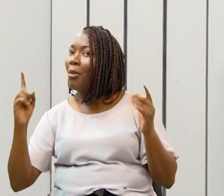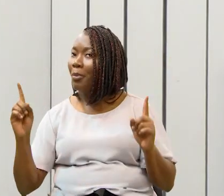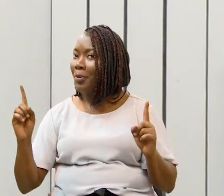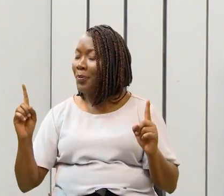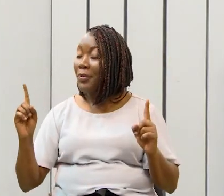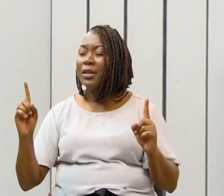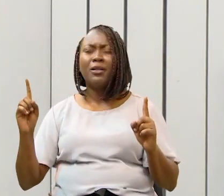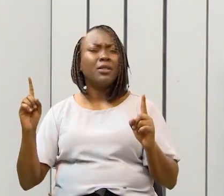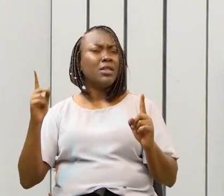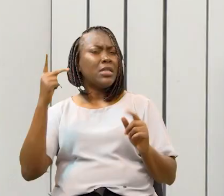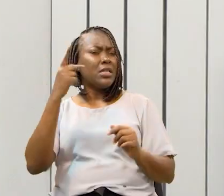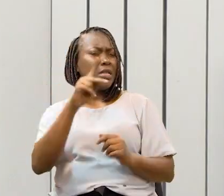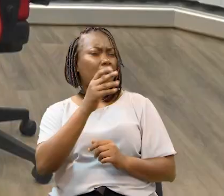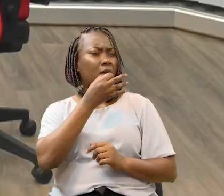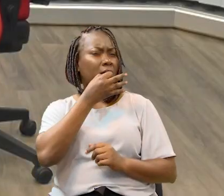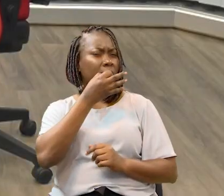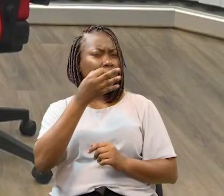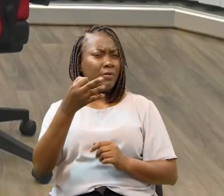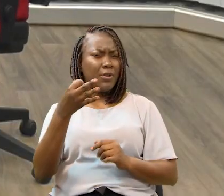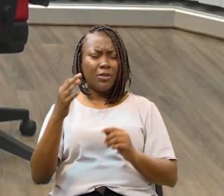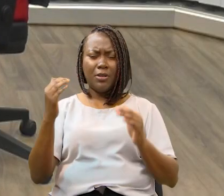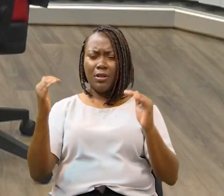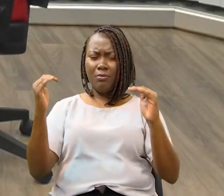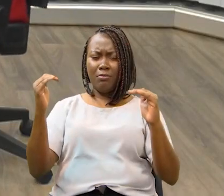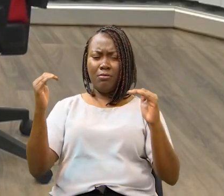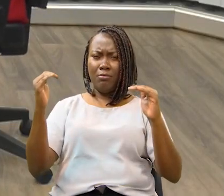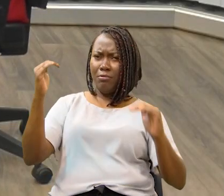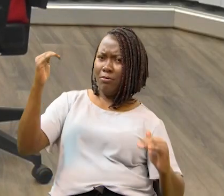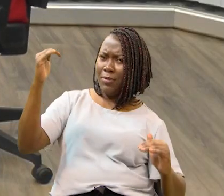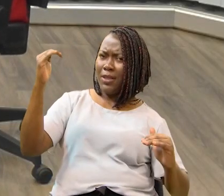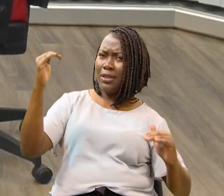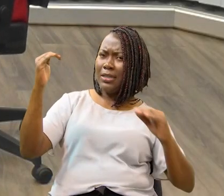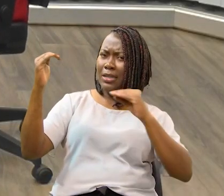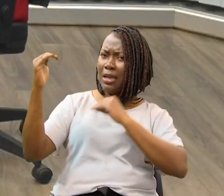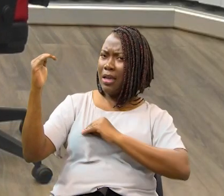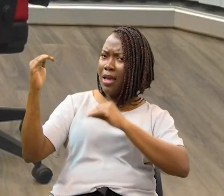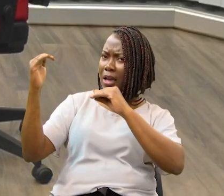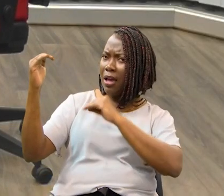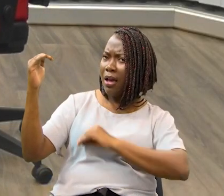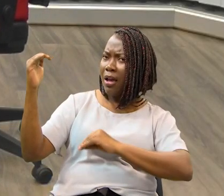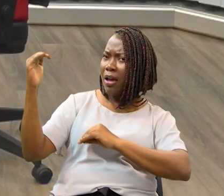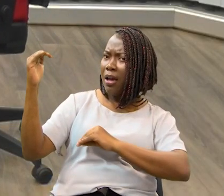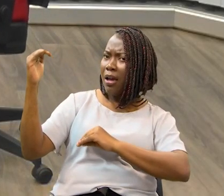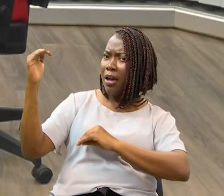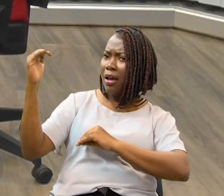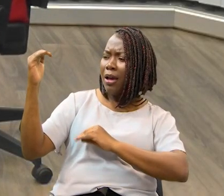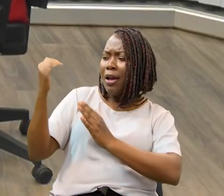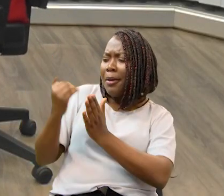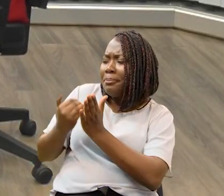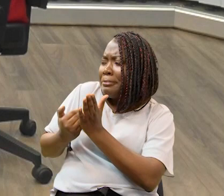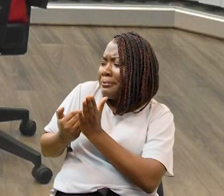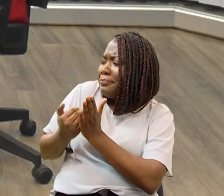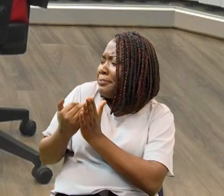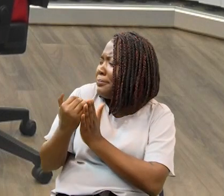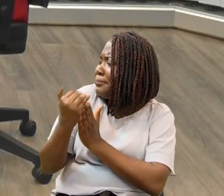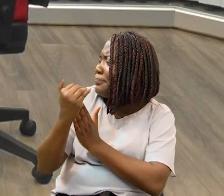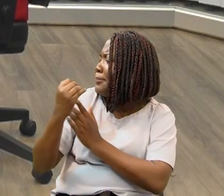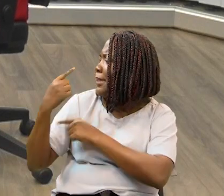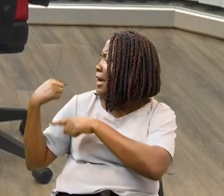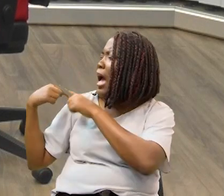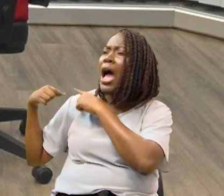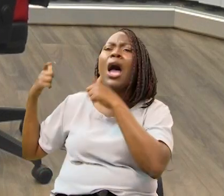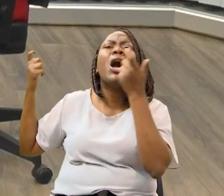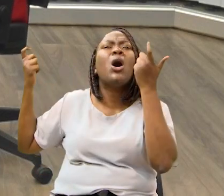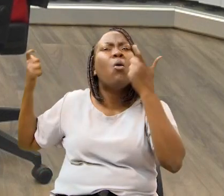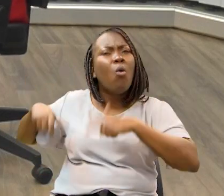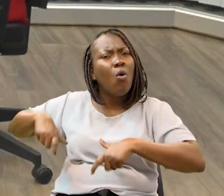seu ponto de vista, essa desigualdade salarial, ela se origina de onde, né?